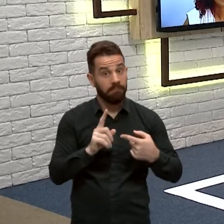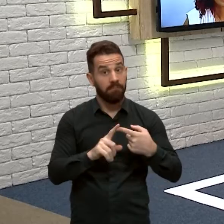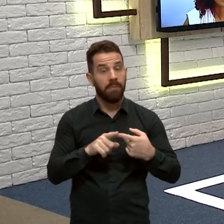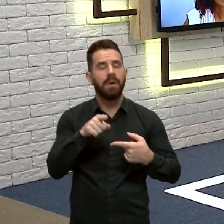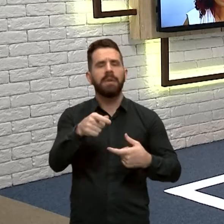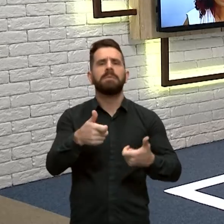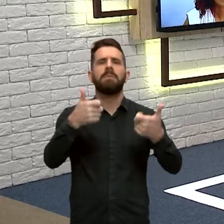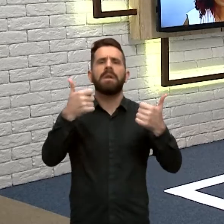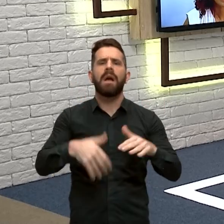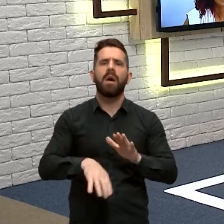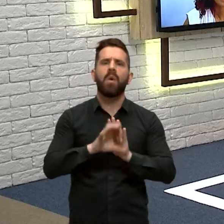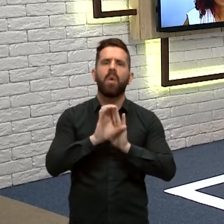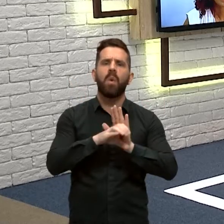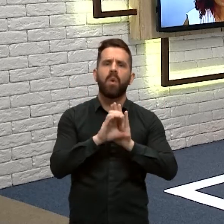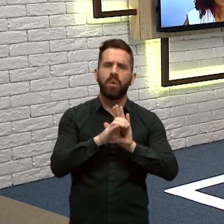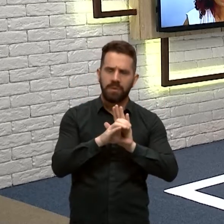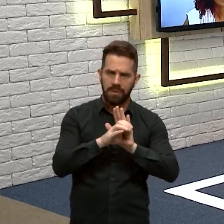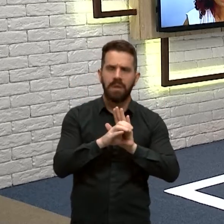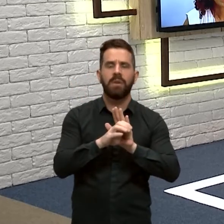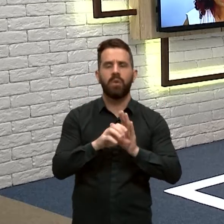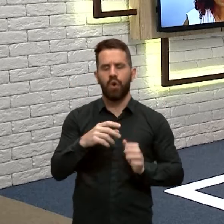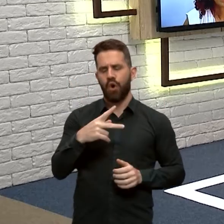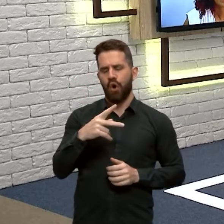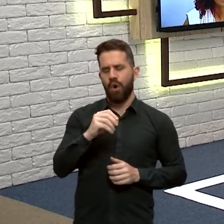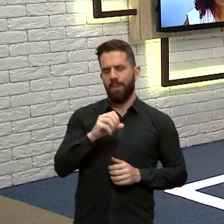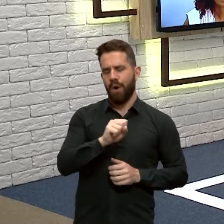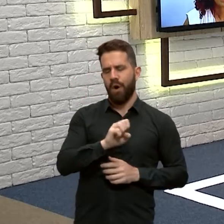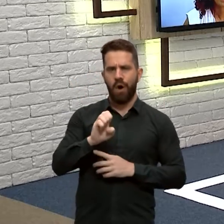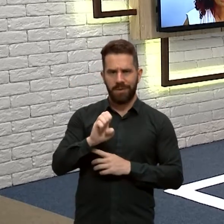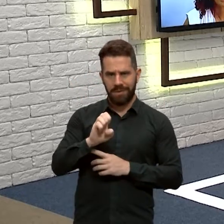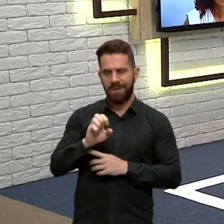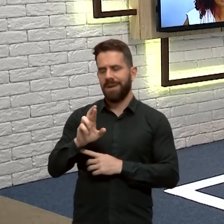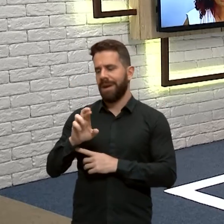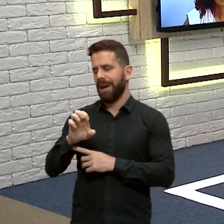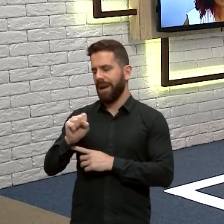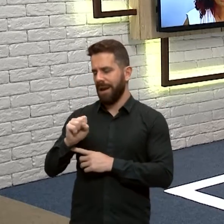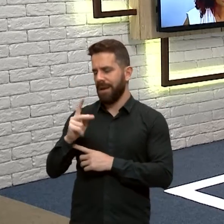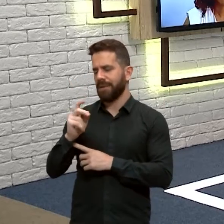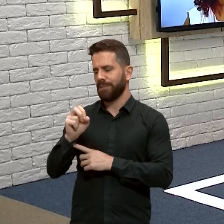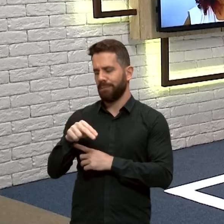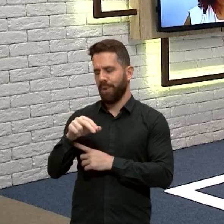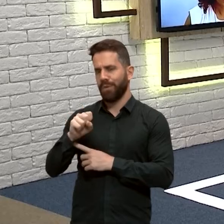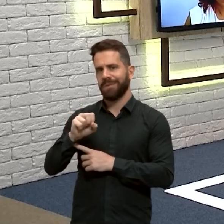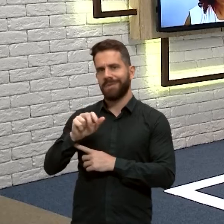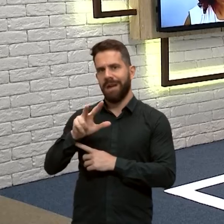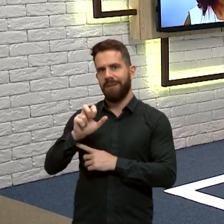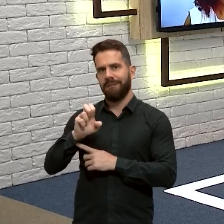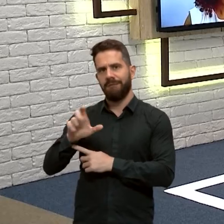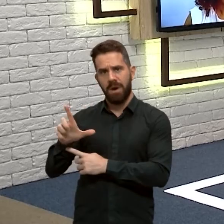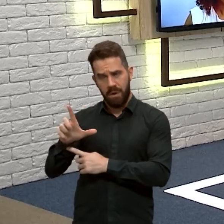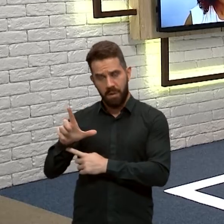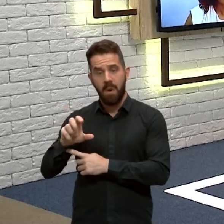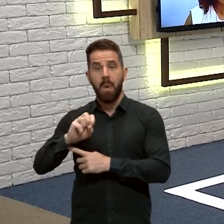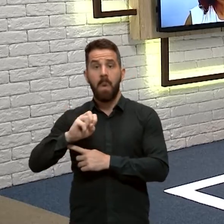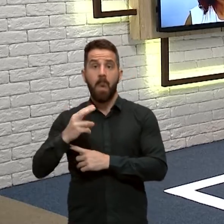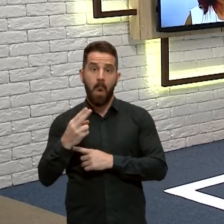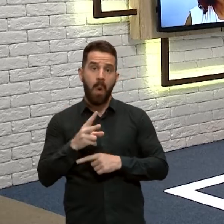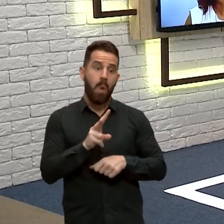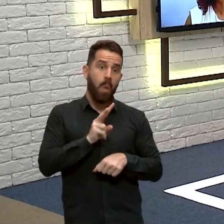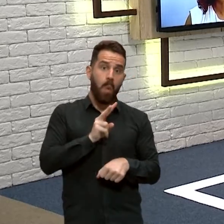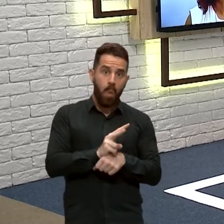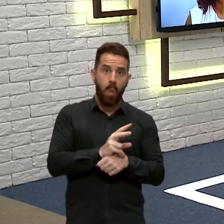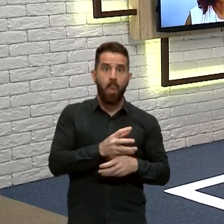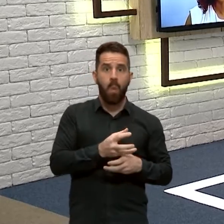conceito de posse responsável, guarda responsável, né? Que a Jordana estava falando um pouco com a gente no